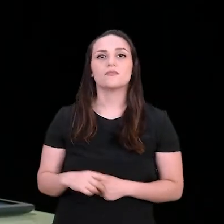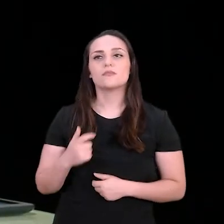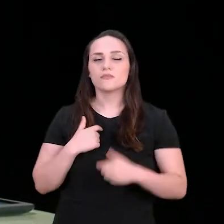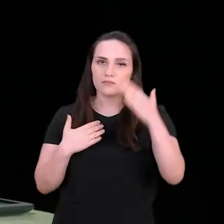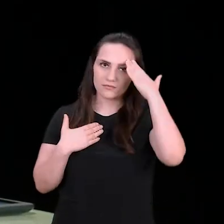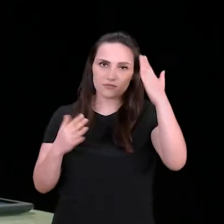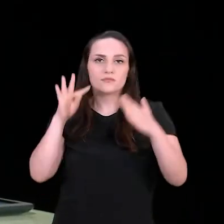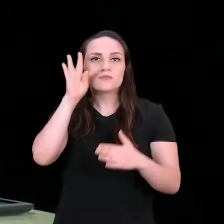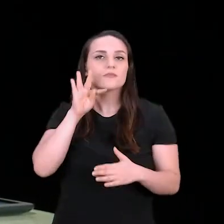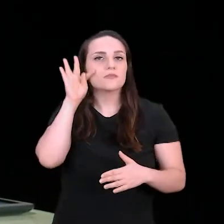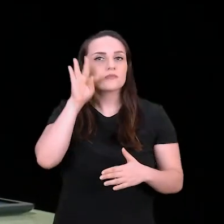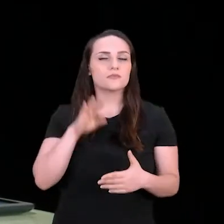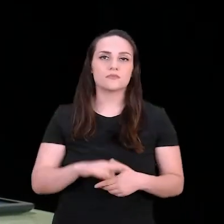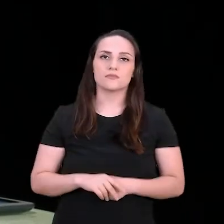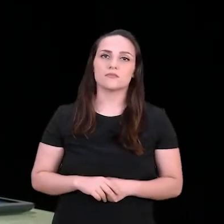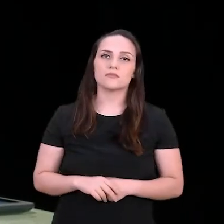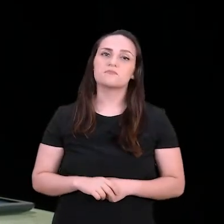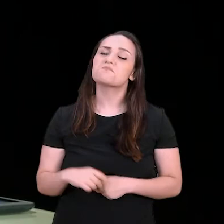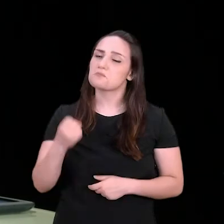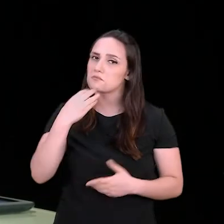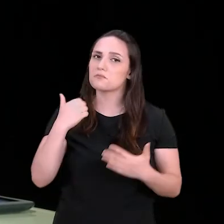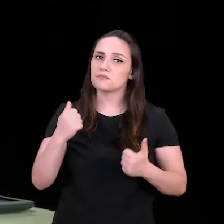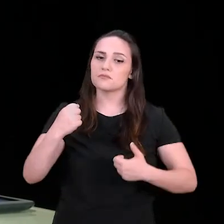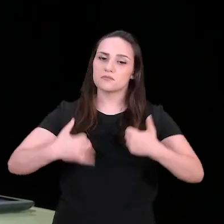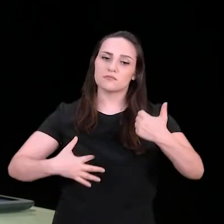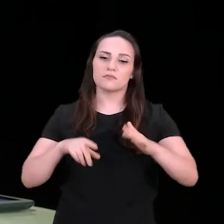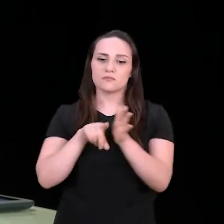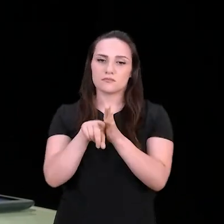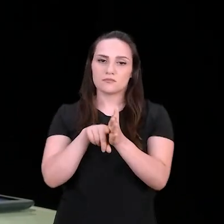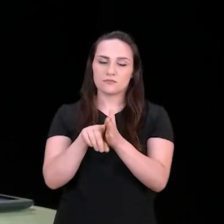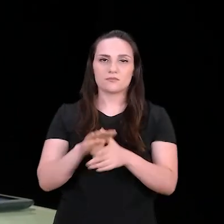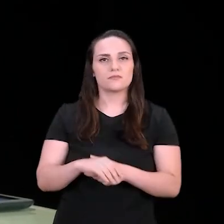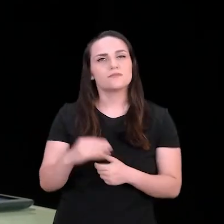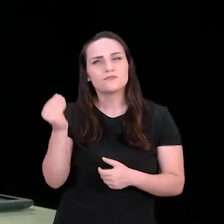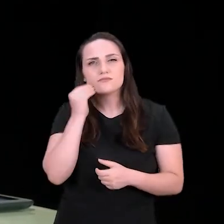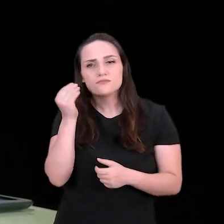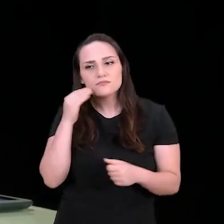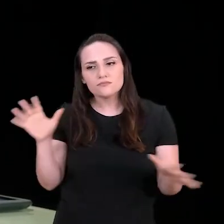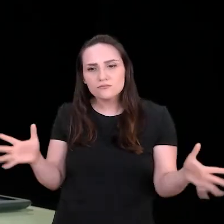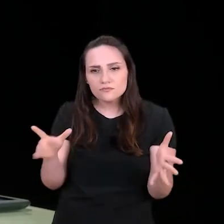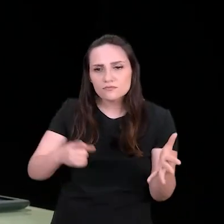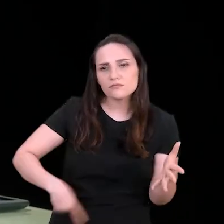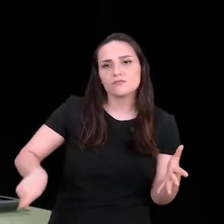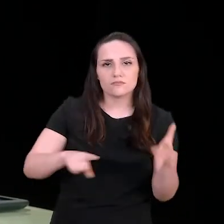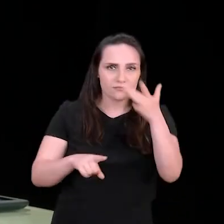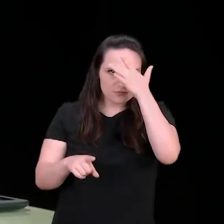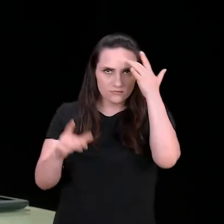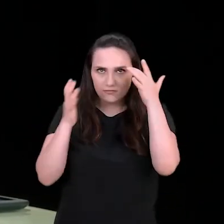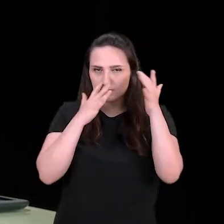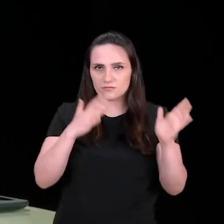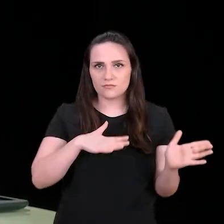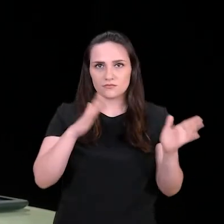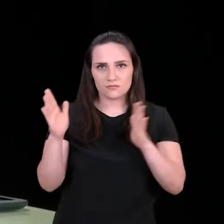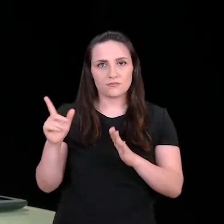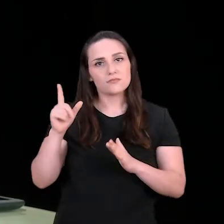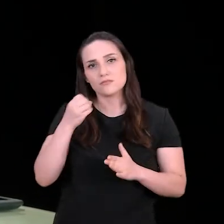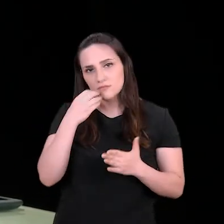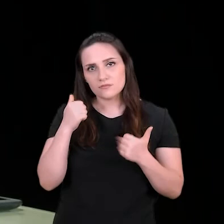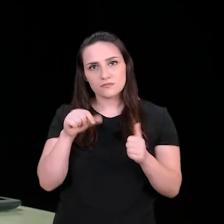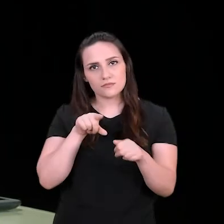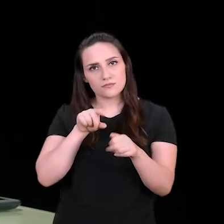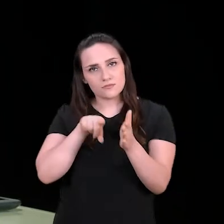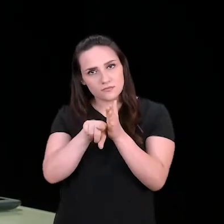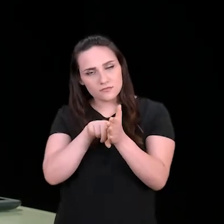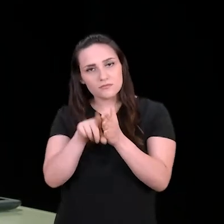agradeço, Tiago. Foi ótimo falar sobre a pesquisa e tentar fomentar isso nas pessoas que estão assistindo a gente. É bom